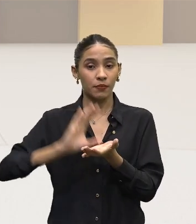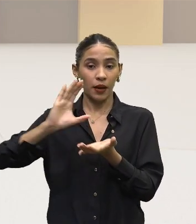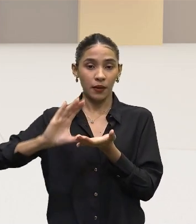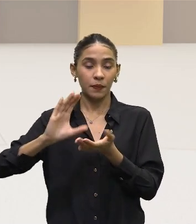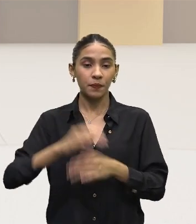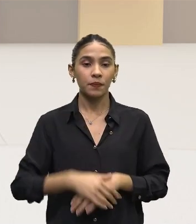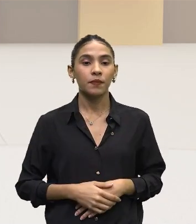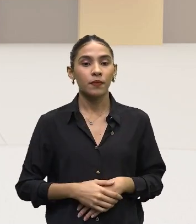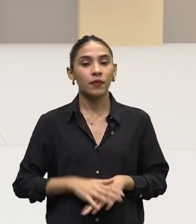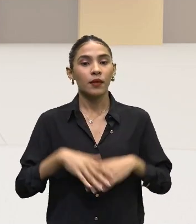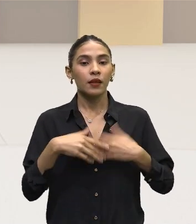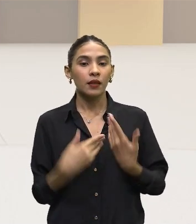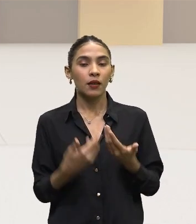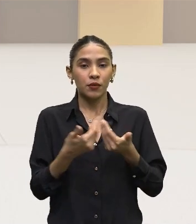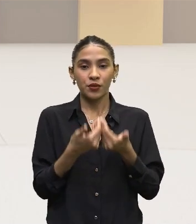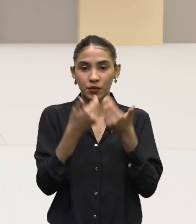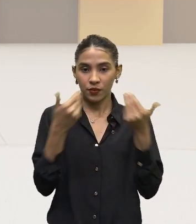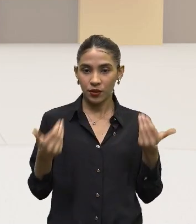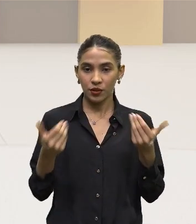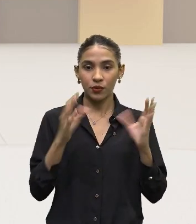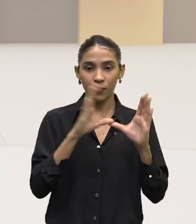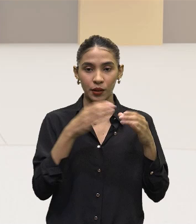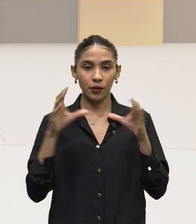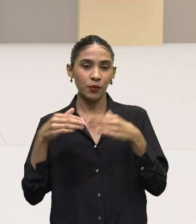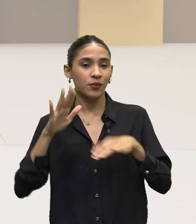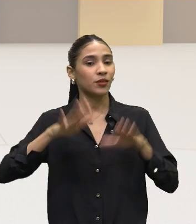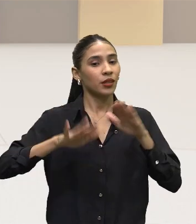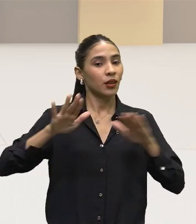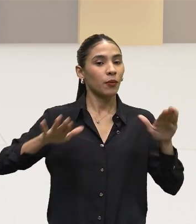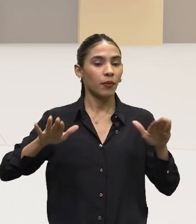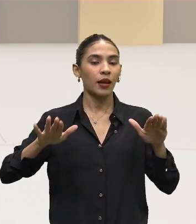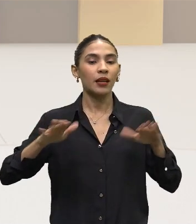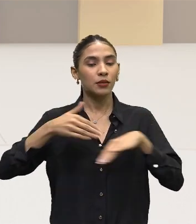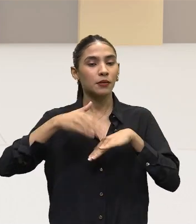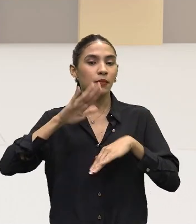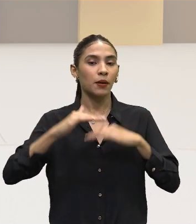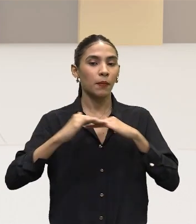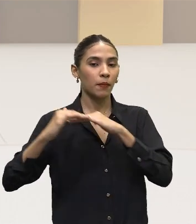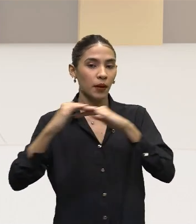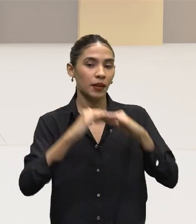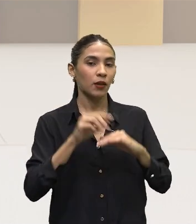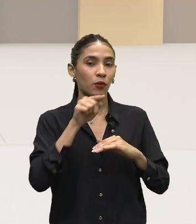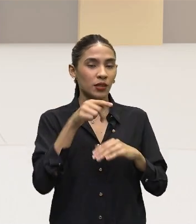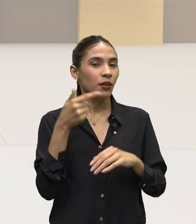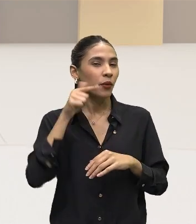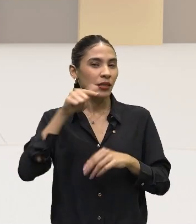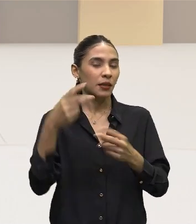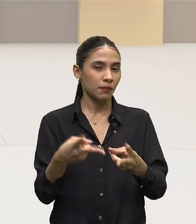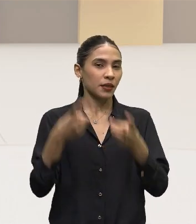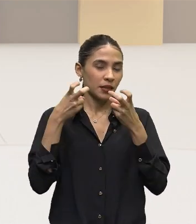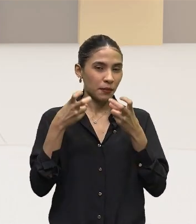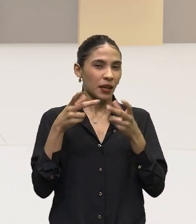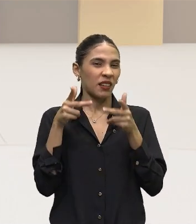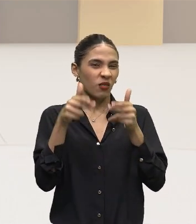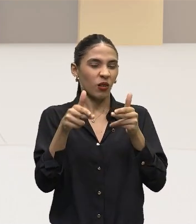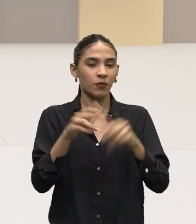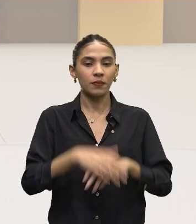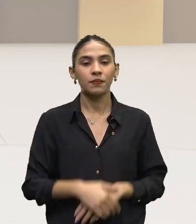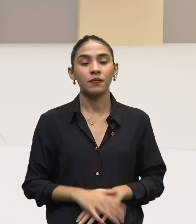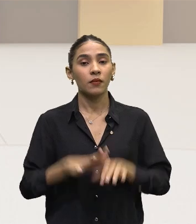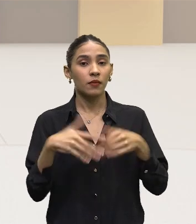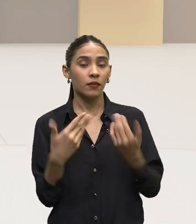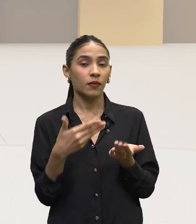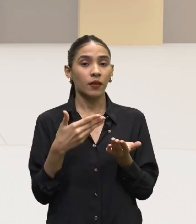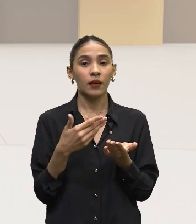investimento. E apesar deles serem divididos em grupos, geralmente mais de um padrão pode ser percebido ao mesmo tempo. Então a gente